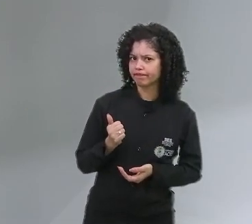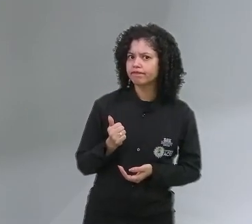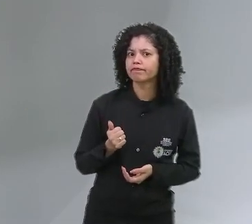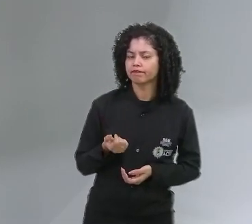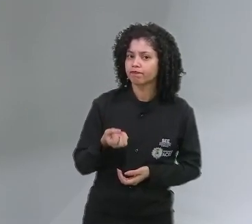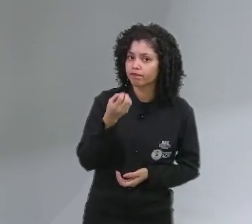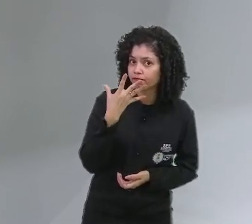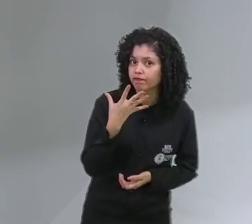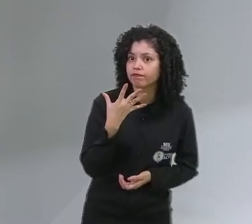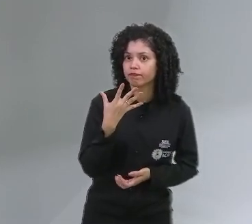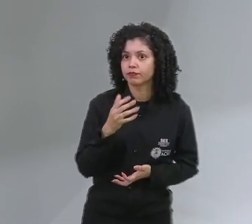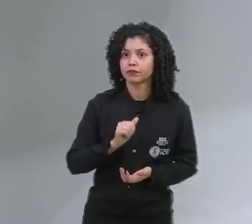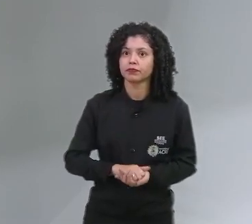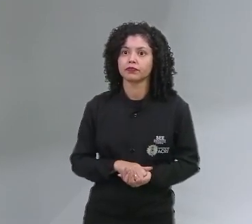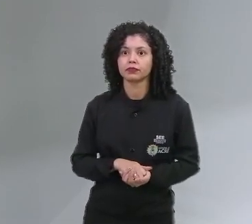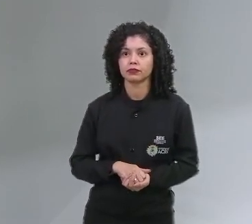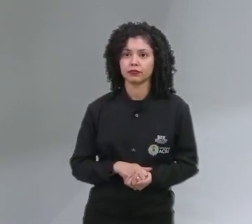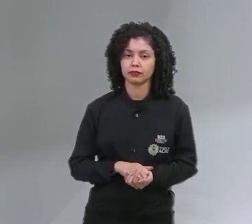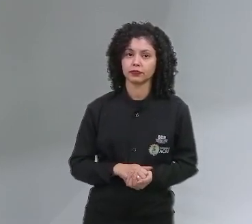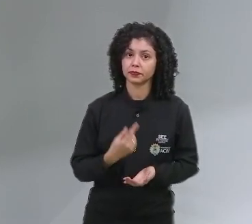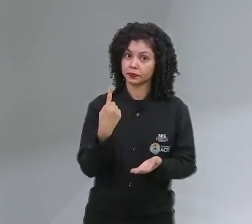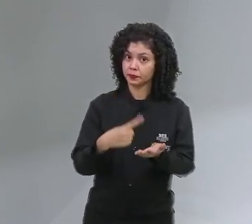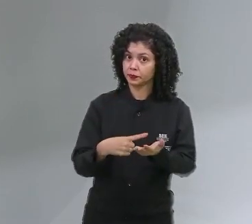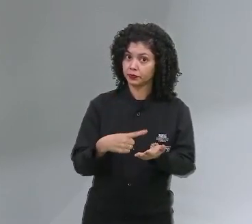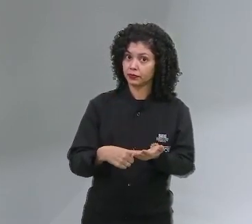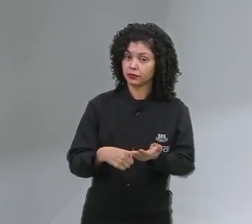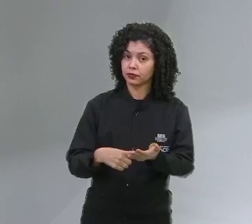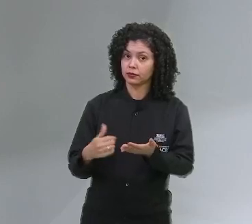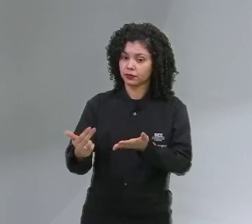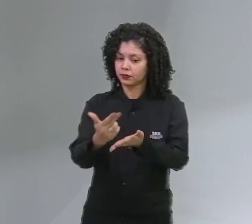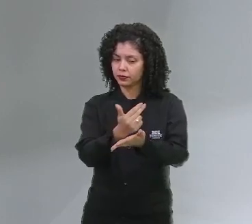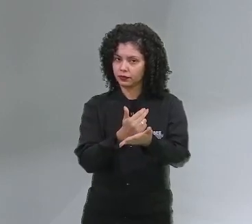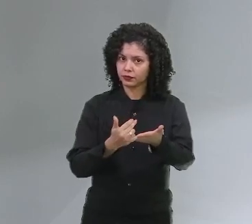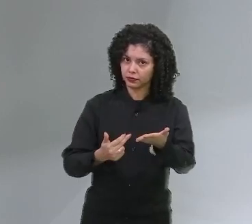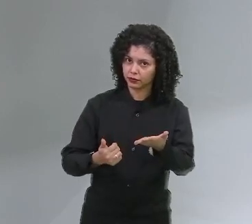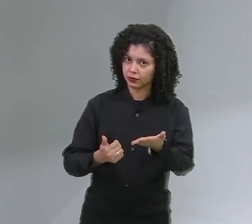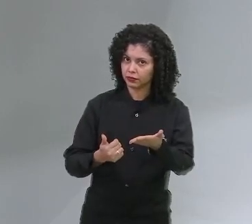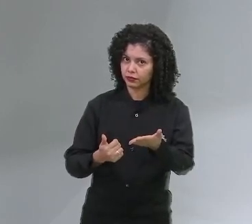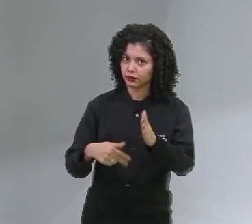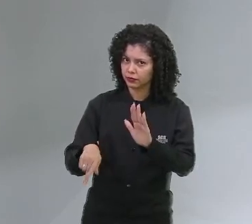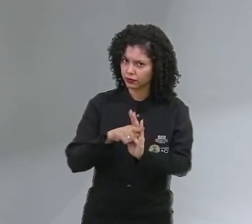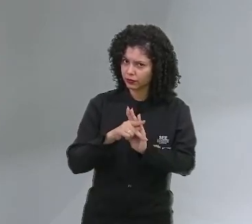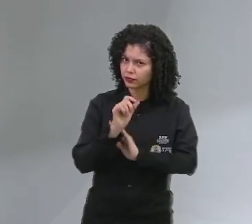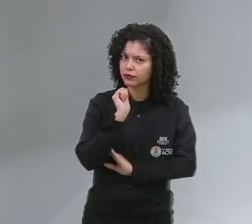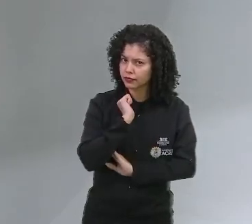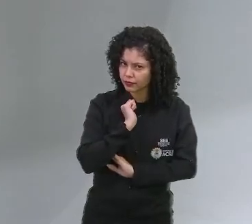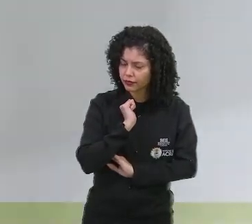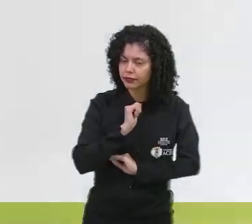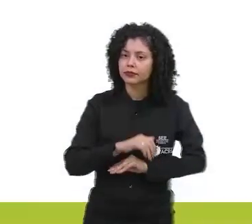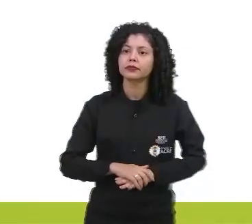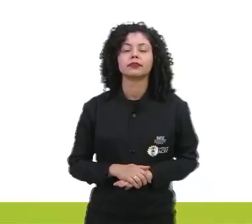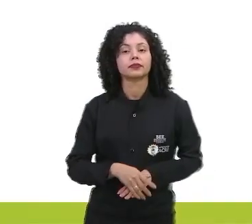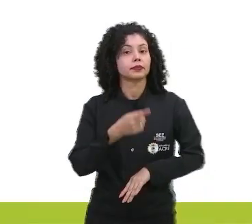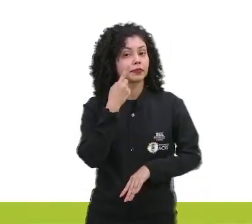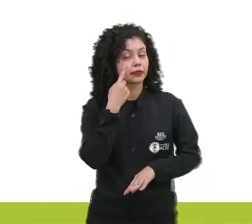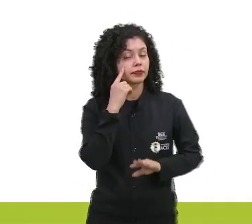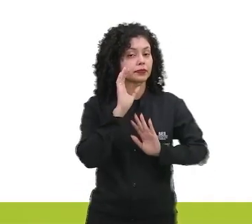a fotografia, ela é considerada um desenho, literalmente? Vamos ver aqui um